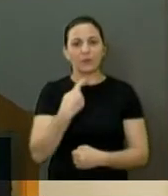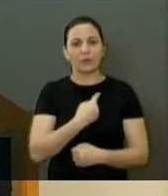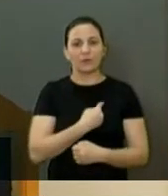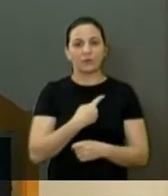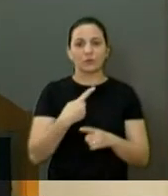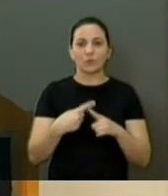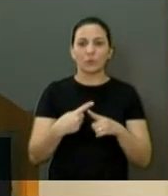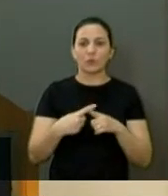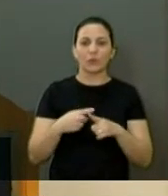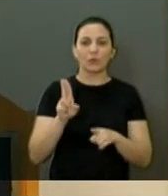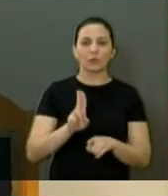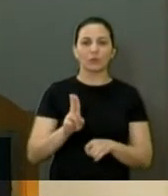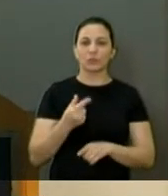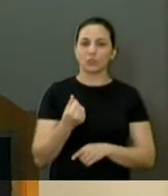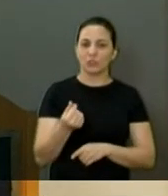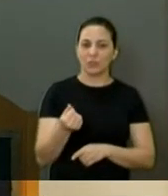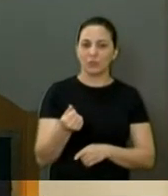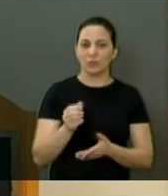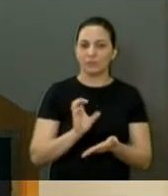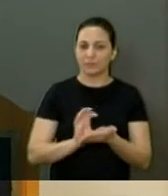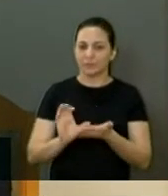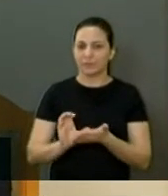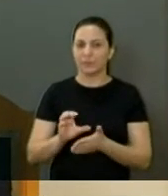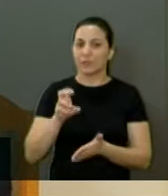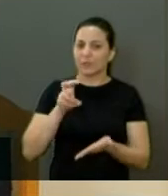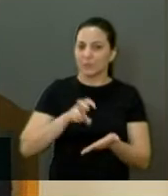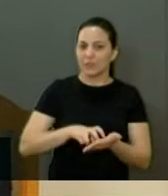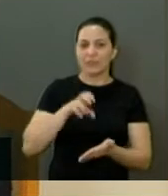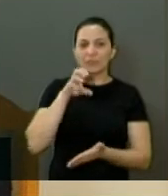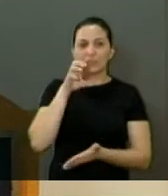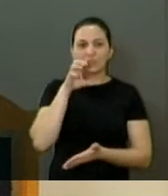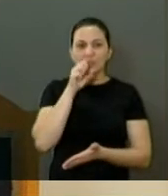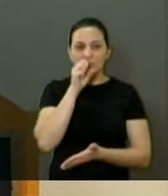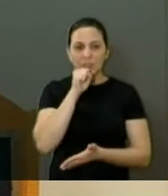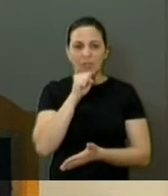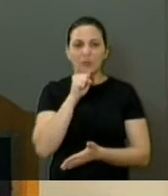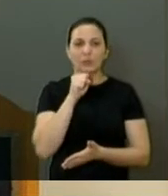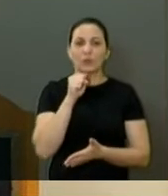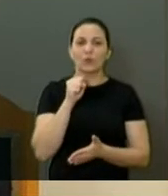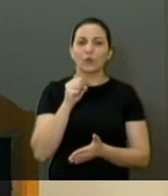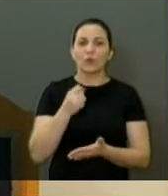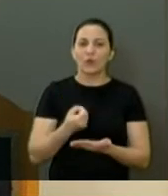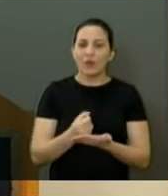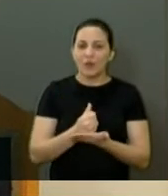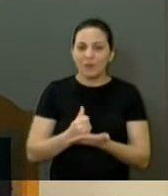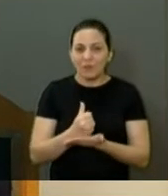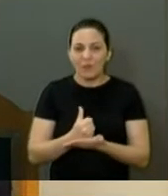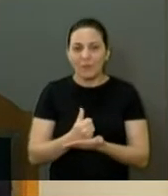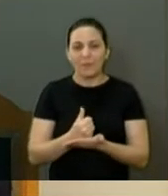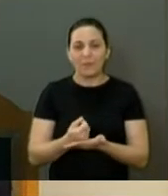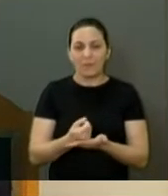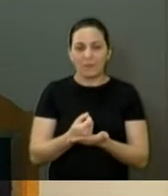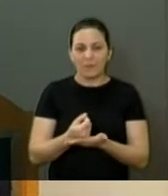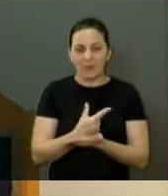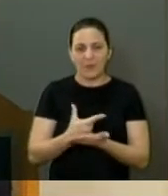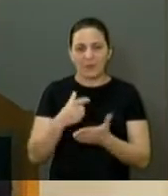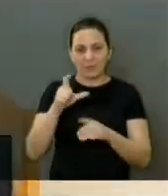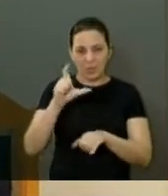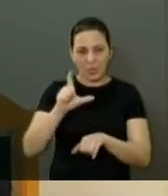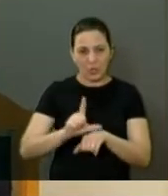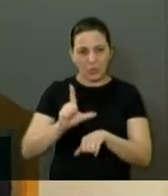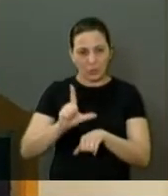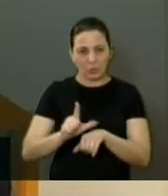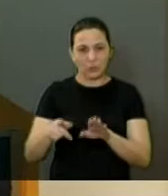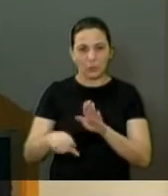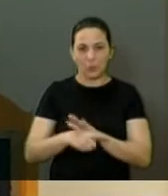e na manhã de sábado a rede que o trabalho está fazendo o mês inteiro